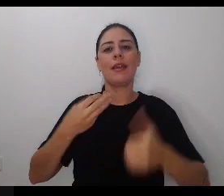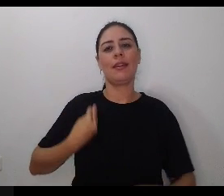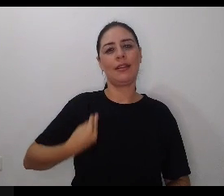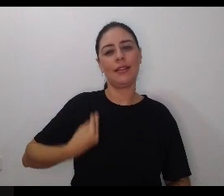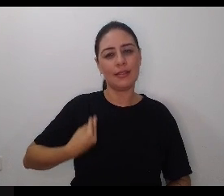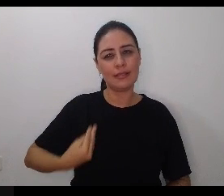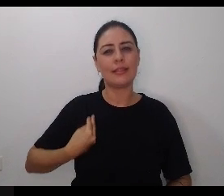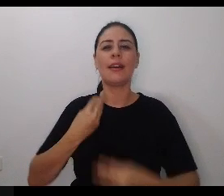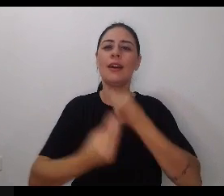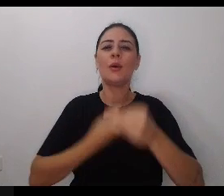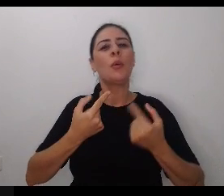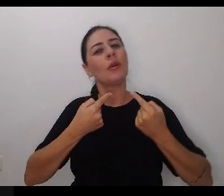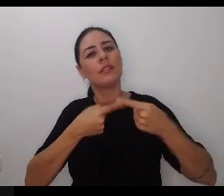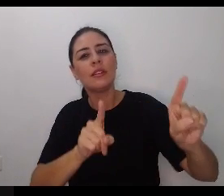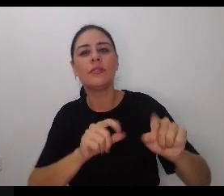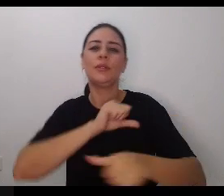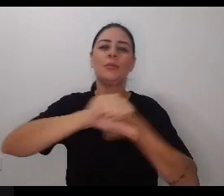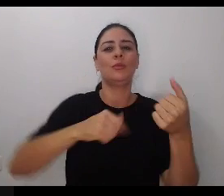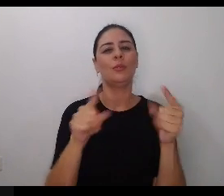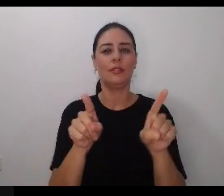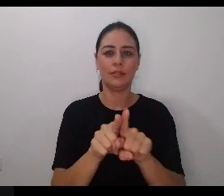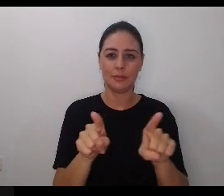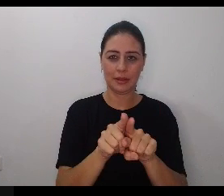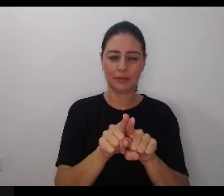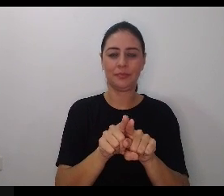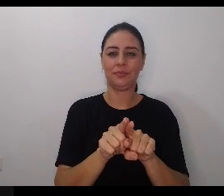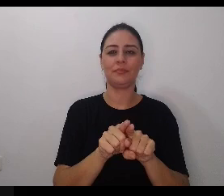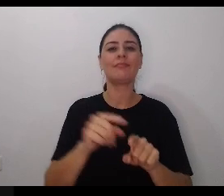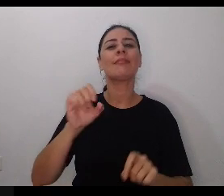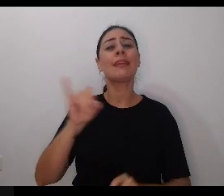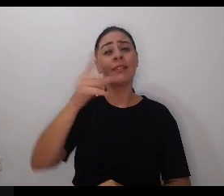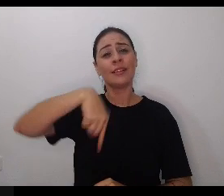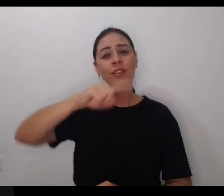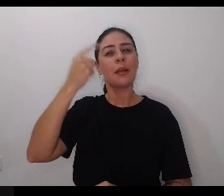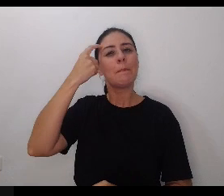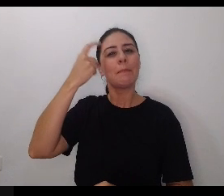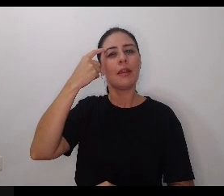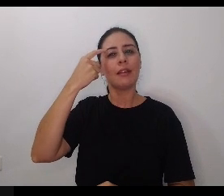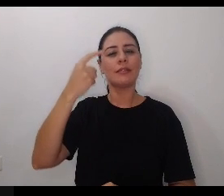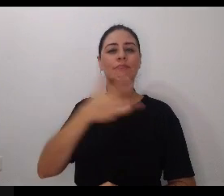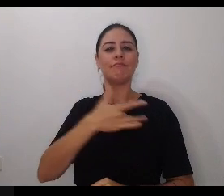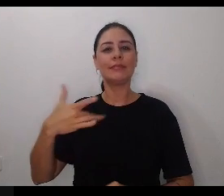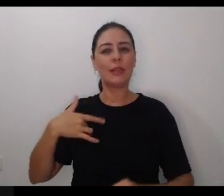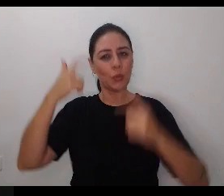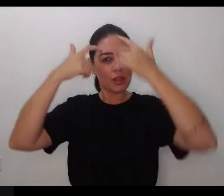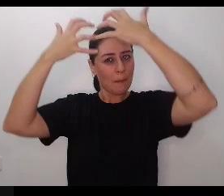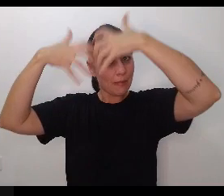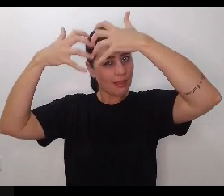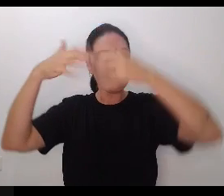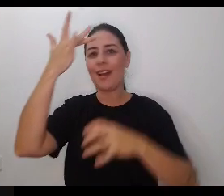um bem-estar dentro do possível, né? Com todos esses desafios, com todas essas mudanças. Quando a gente pensa em